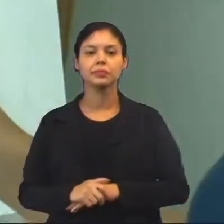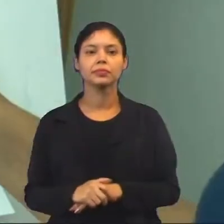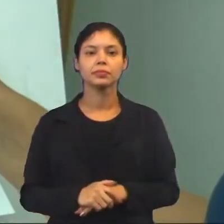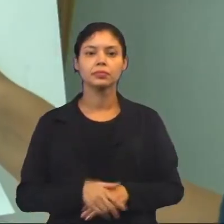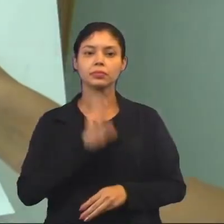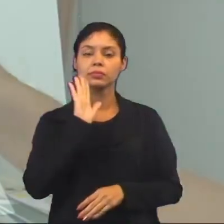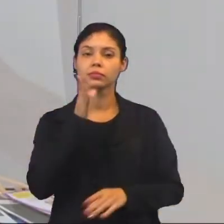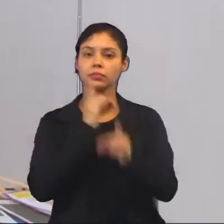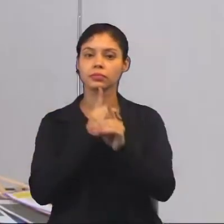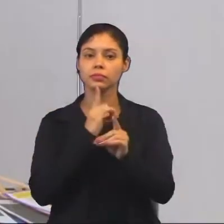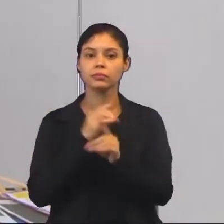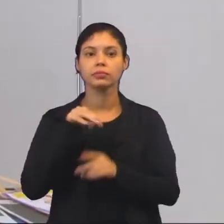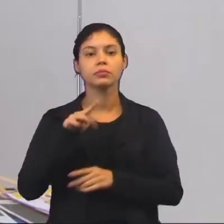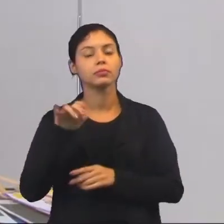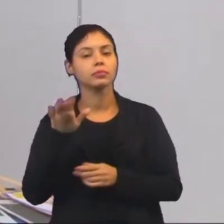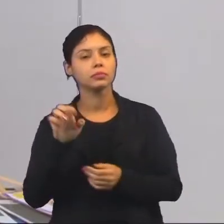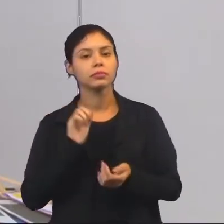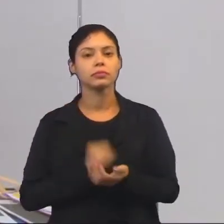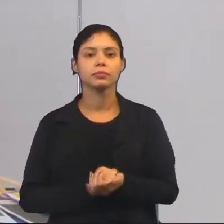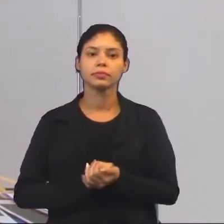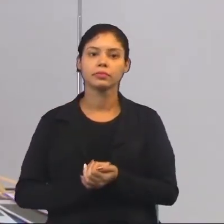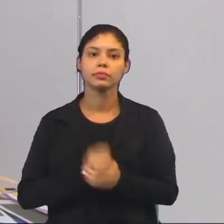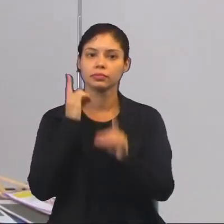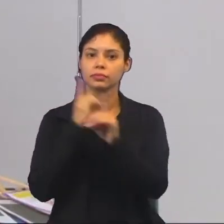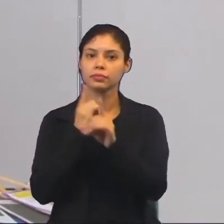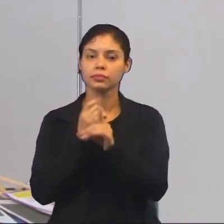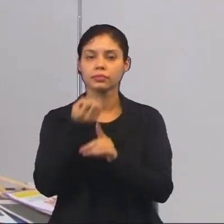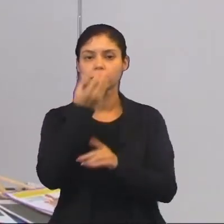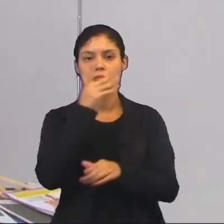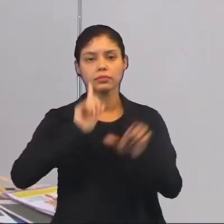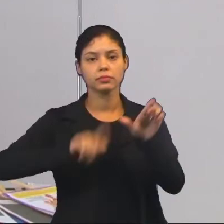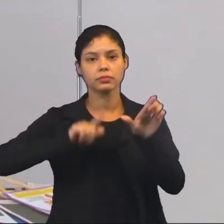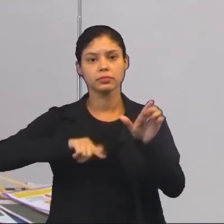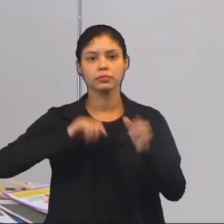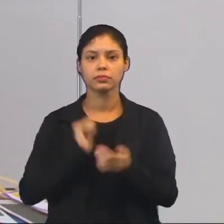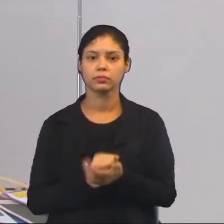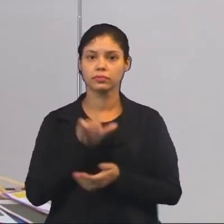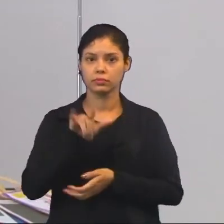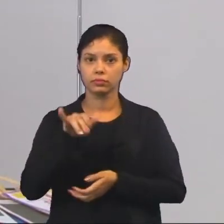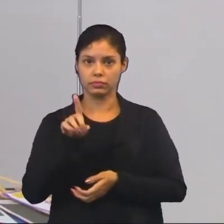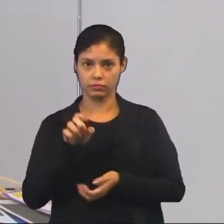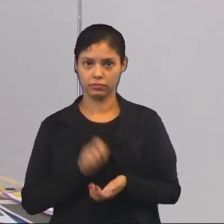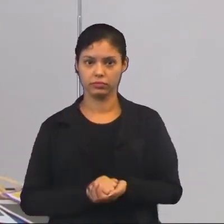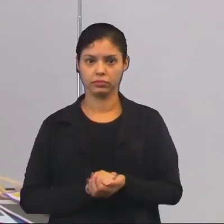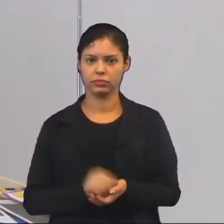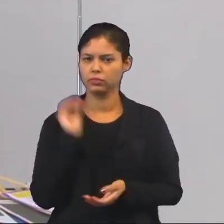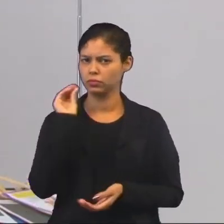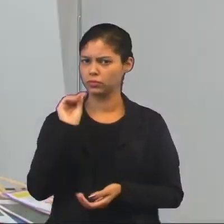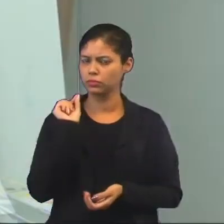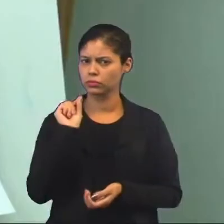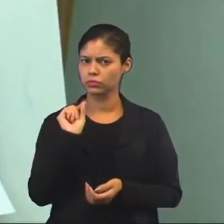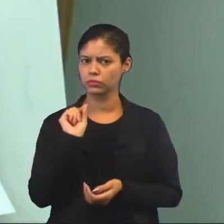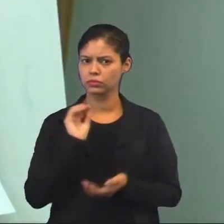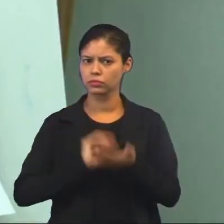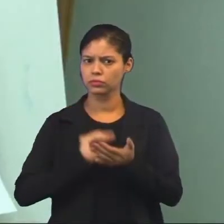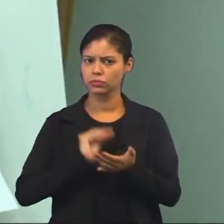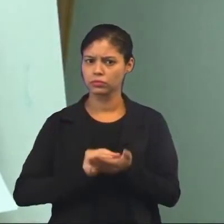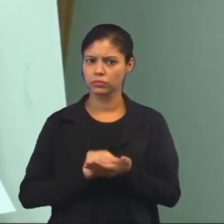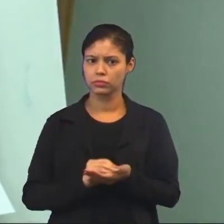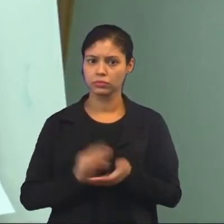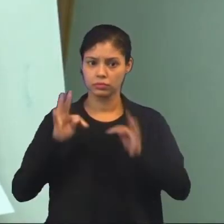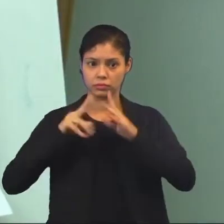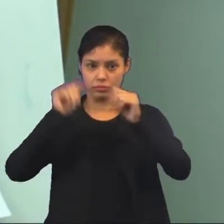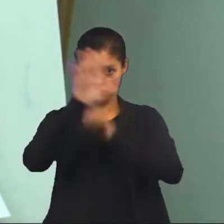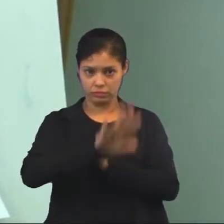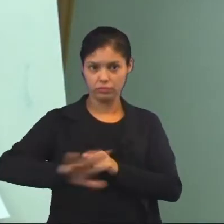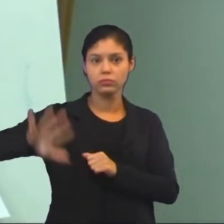Então, nós já encontramos a manchete, já encontramos aqui a fotolegenda, o lead. E o que sobrou? Tá? Toda